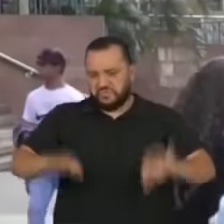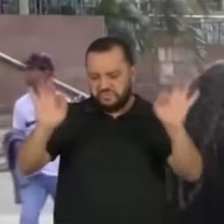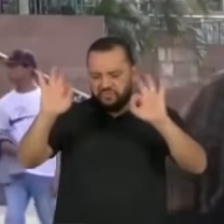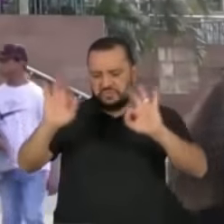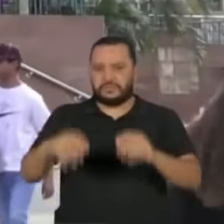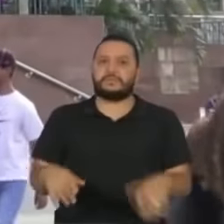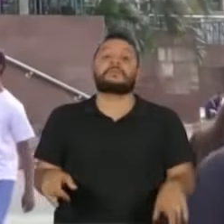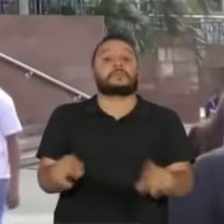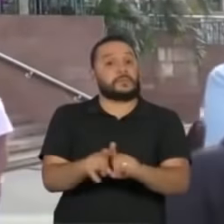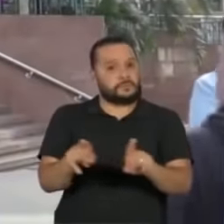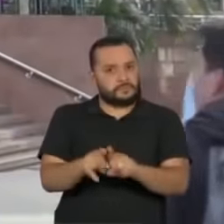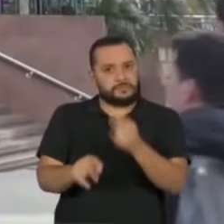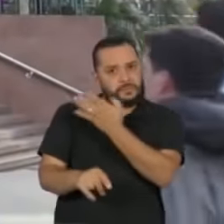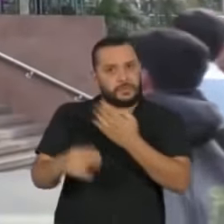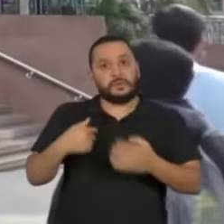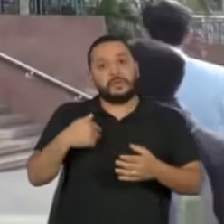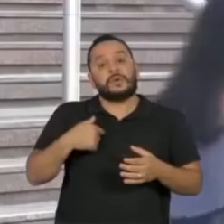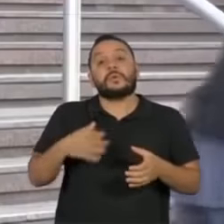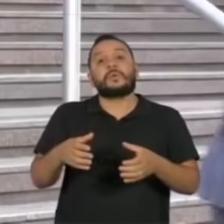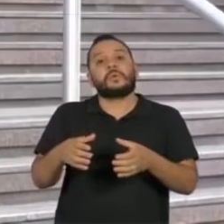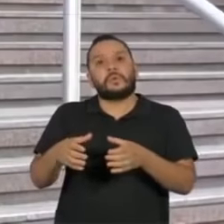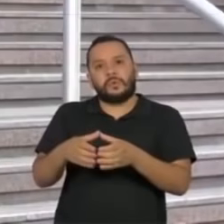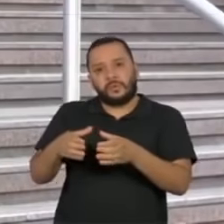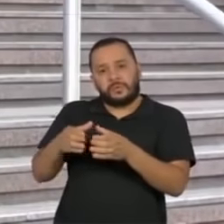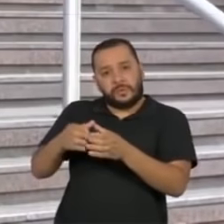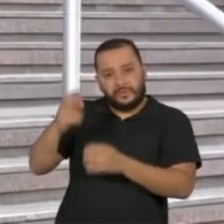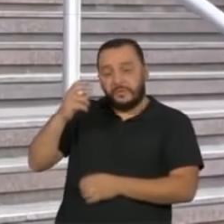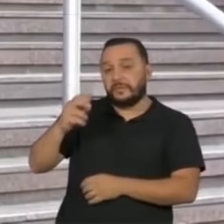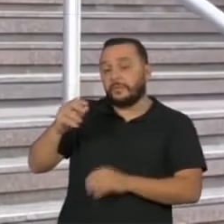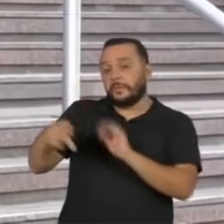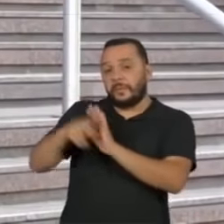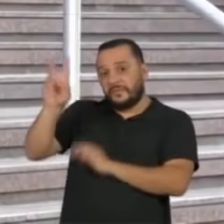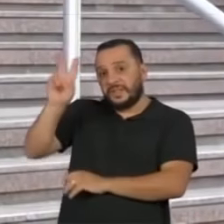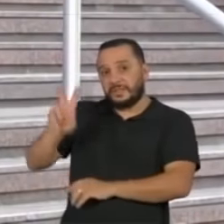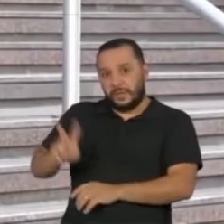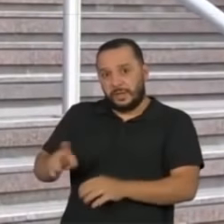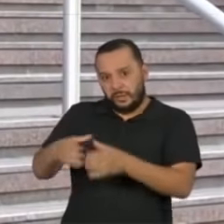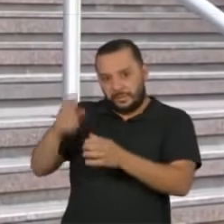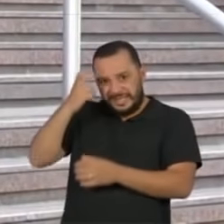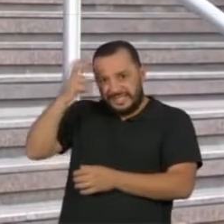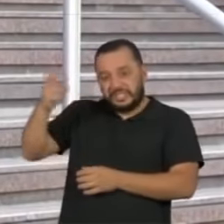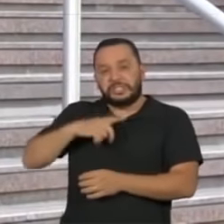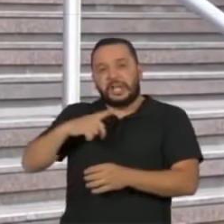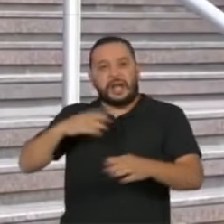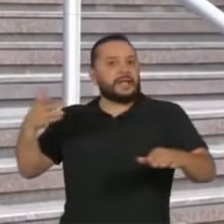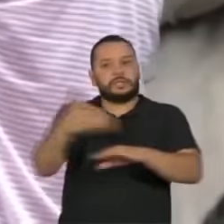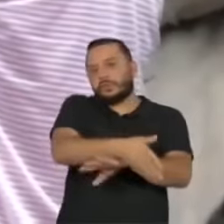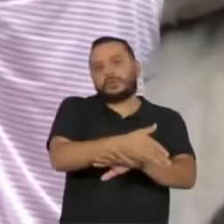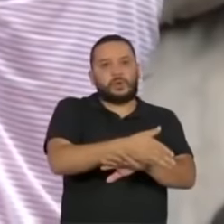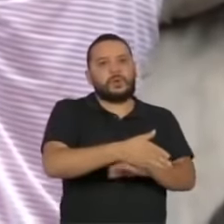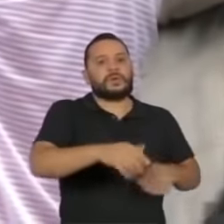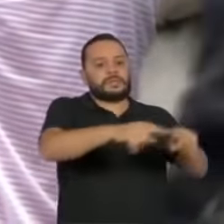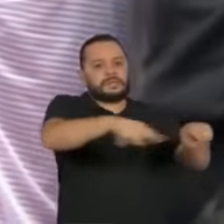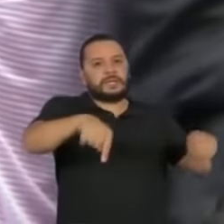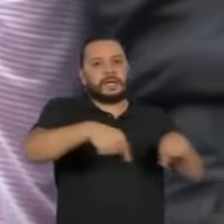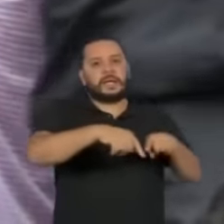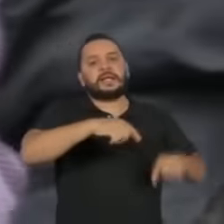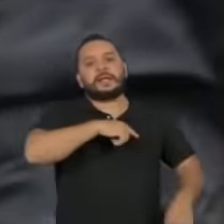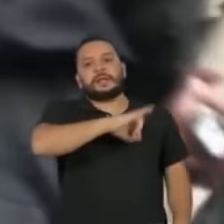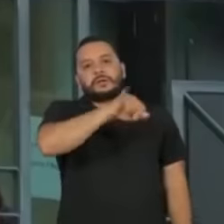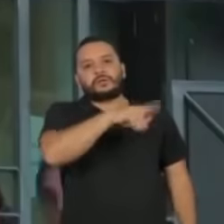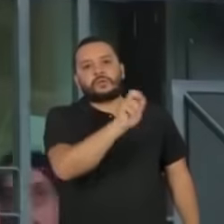Agentes do Serviço de Inteligência da Venezuela invadiram os escritórios do líder da oposição, Juan Guaidó, enquanto ele está